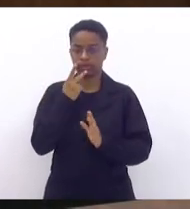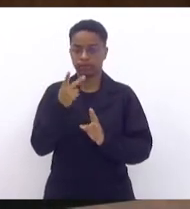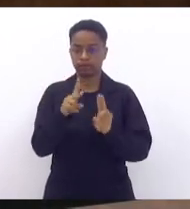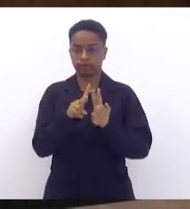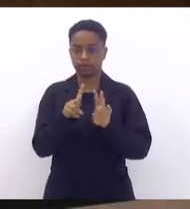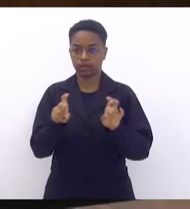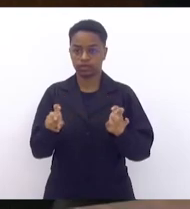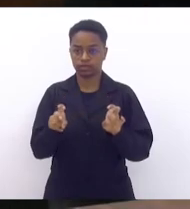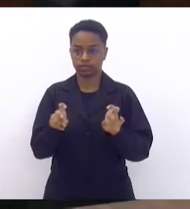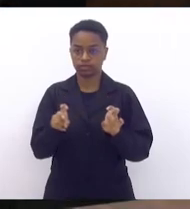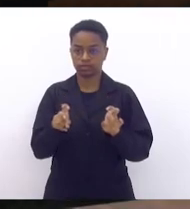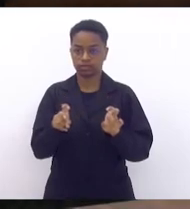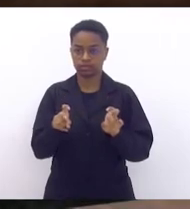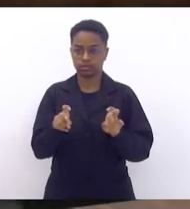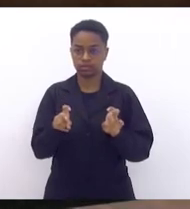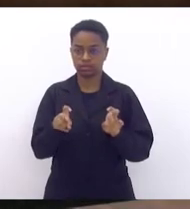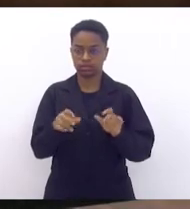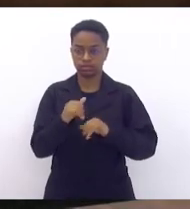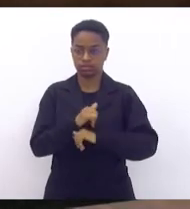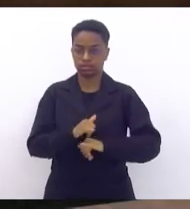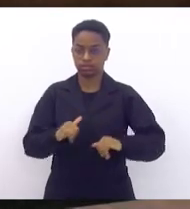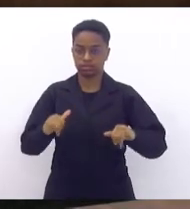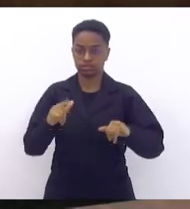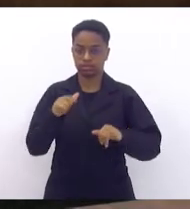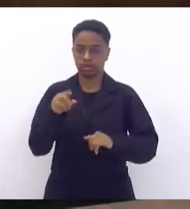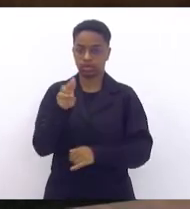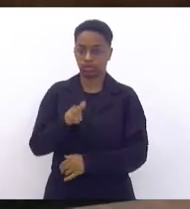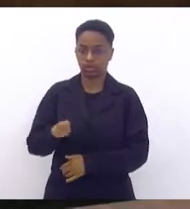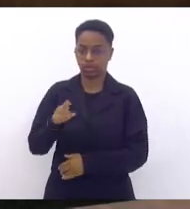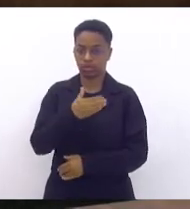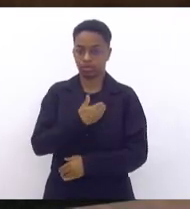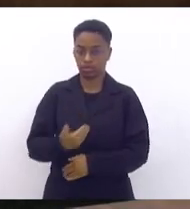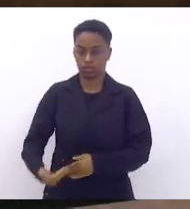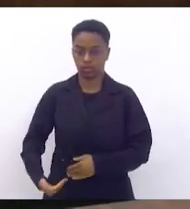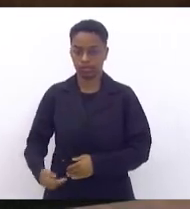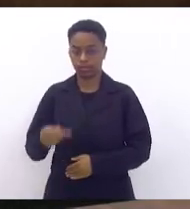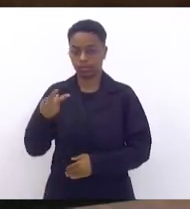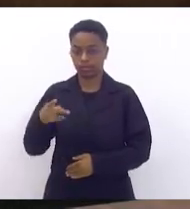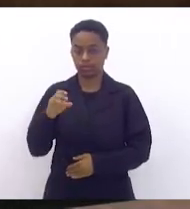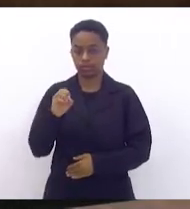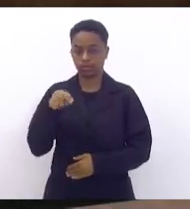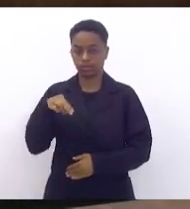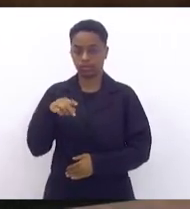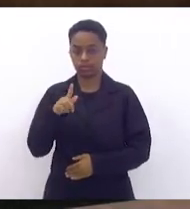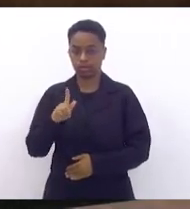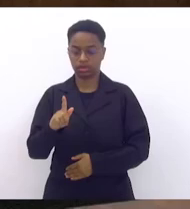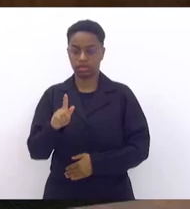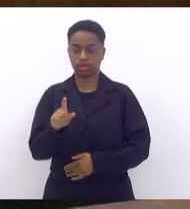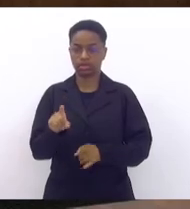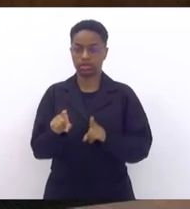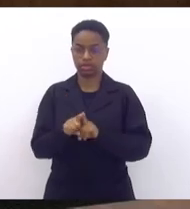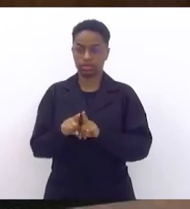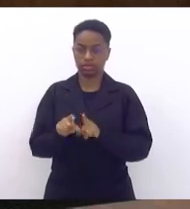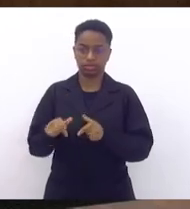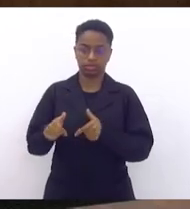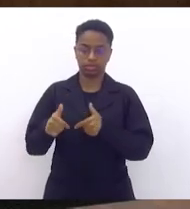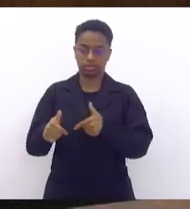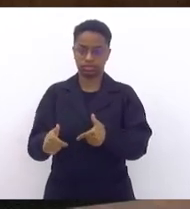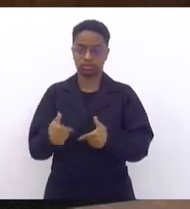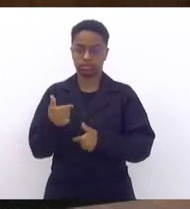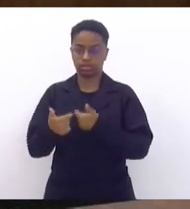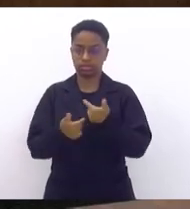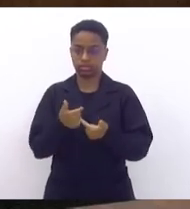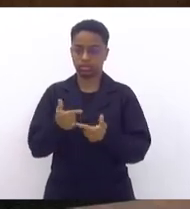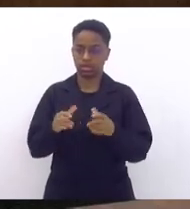a declaração como utilidade pública de uma ONG que também faz o serviço, né, de